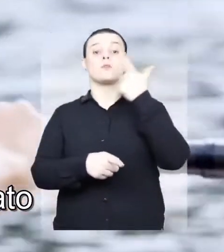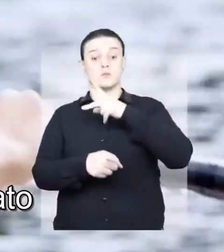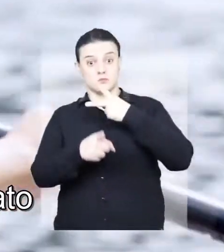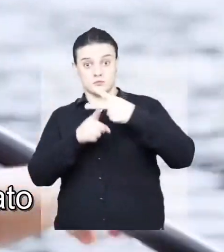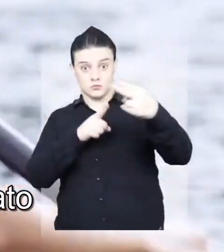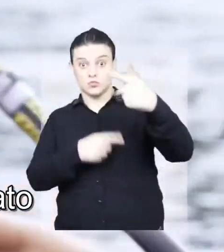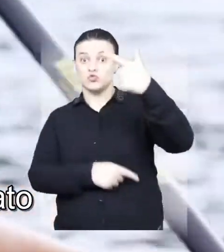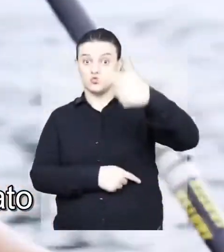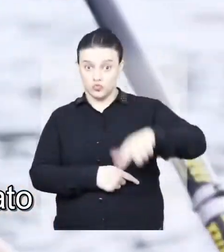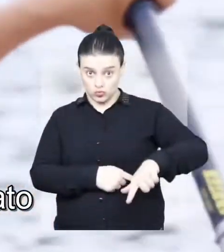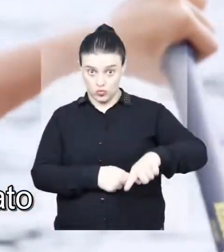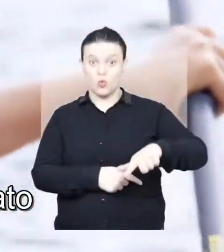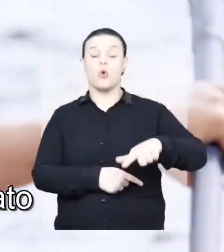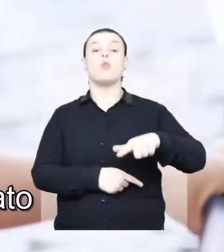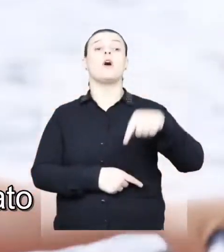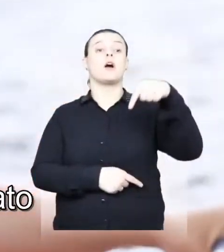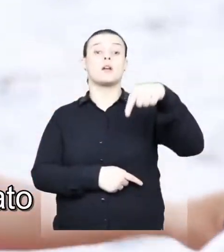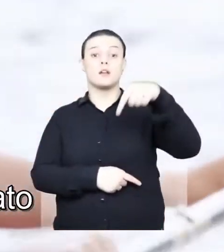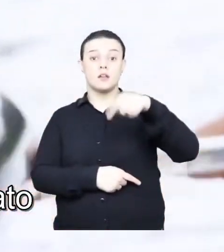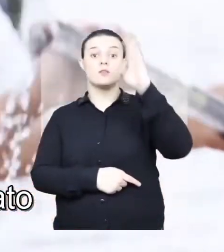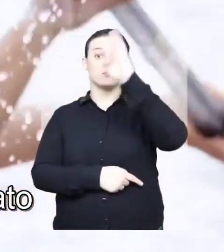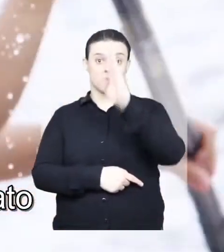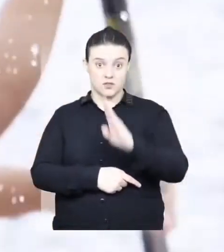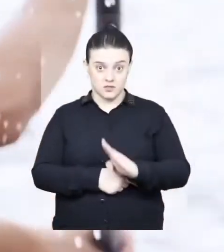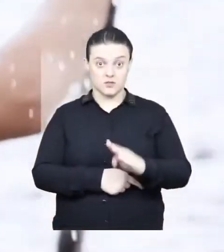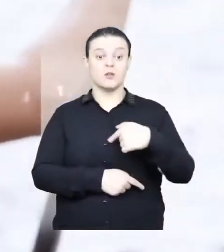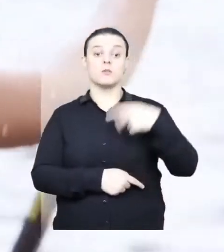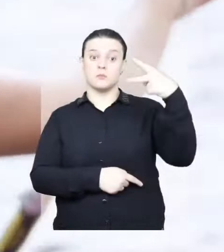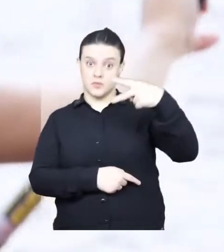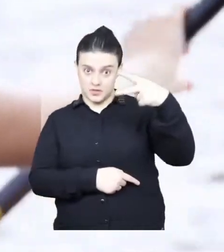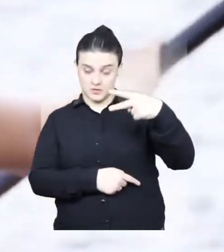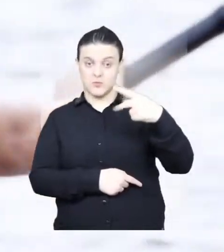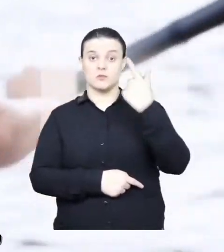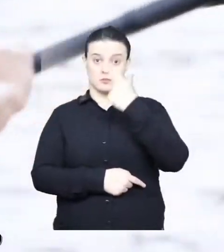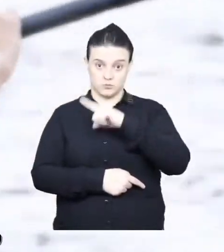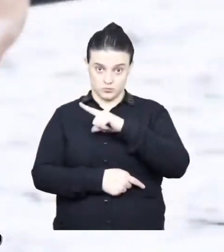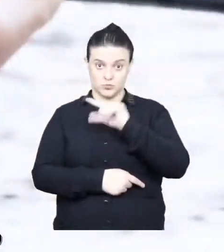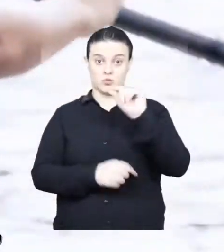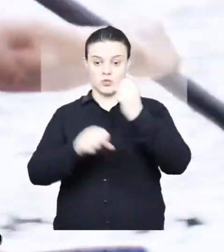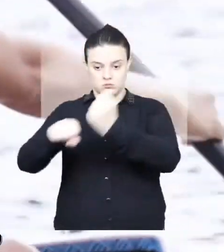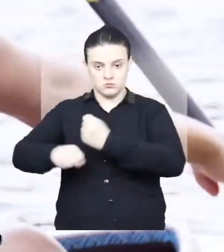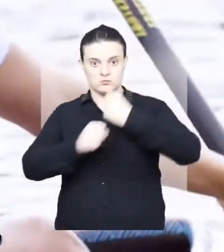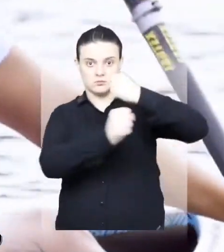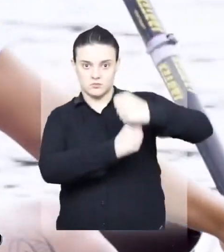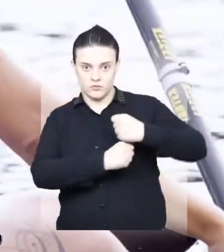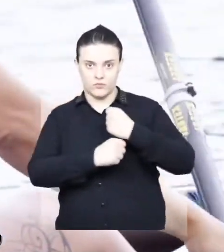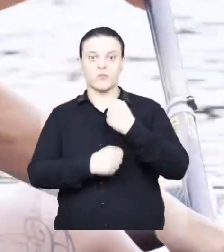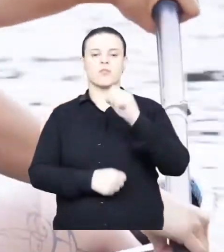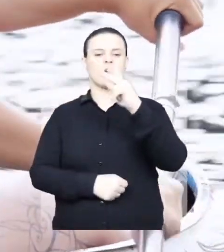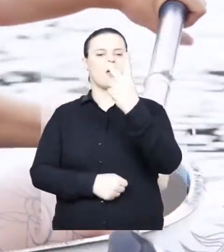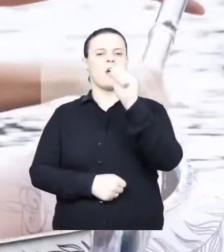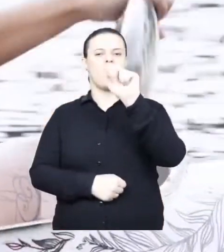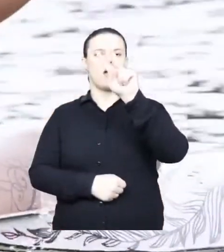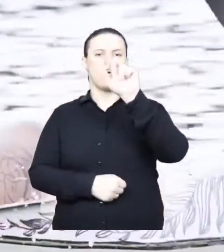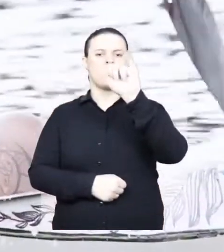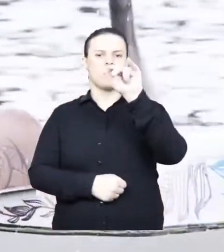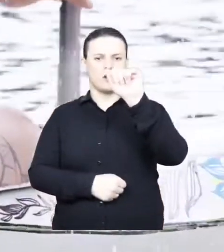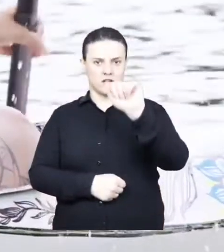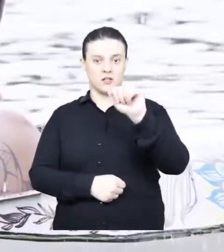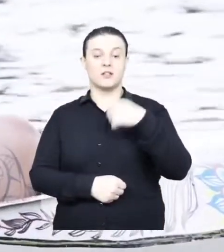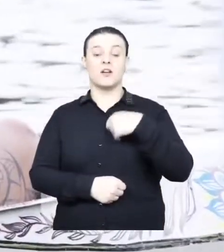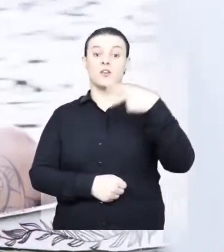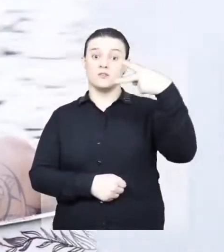ganhei mais uma vez o Campeonato Brasileiro de Maratona, fui bicampeã na modalidade canoa havaiana, vice-campeã